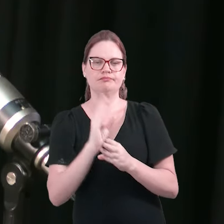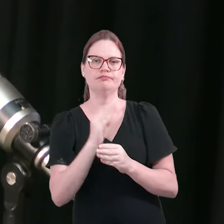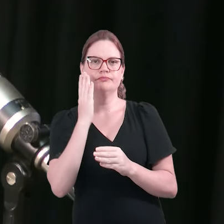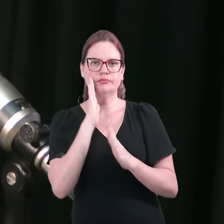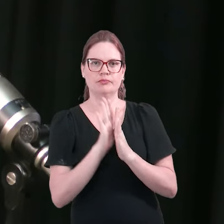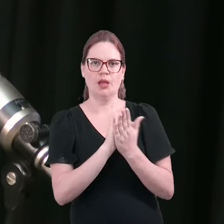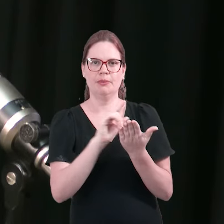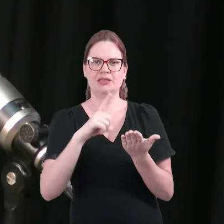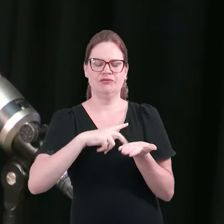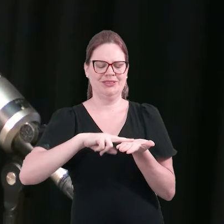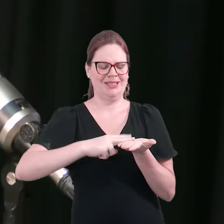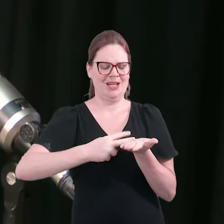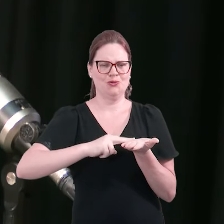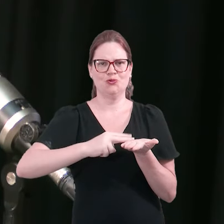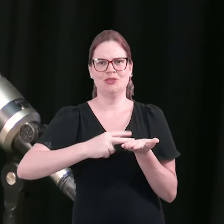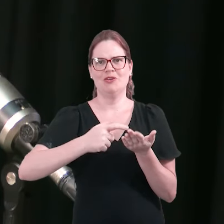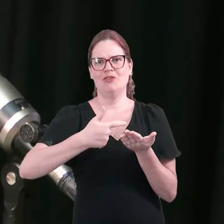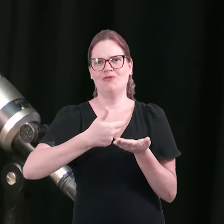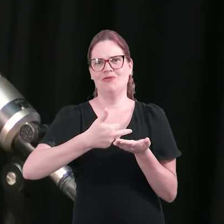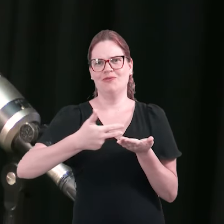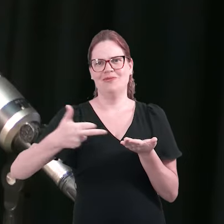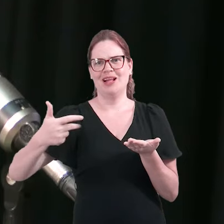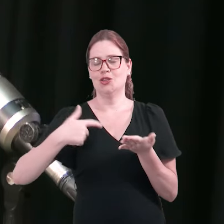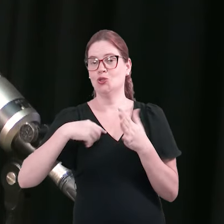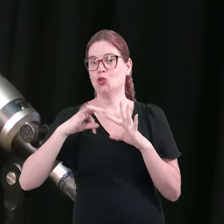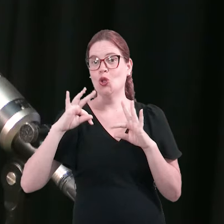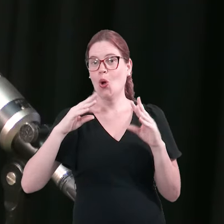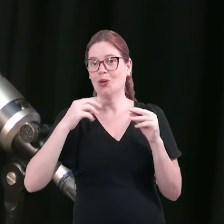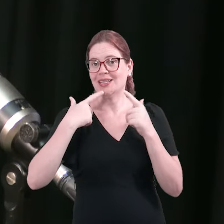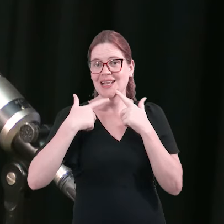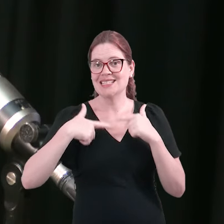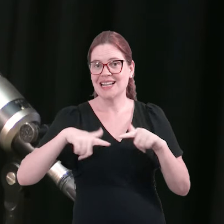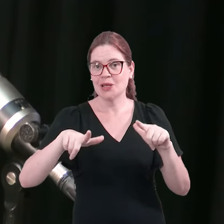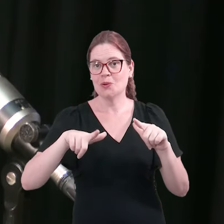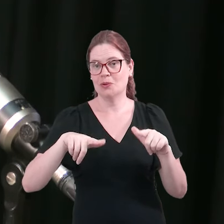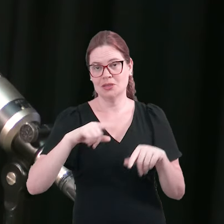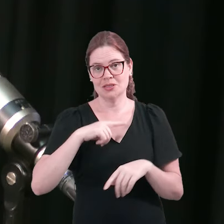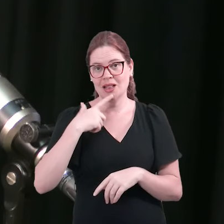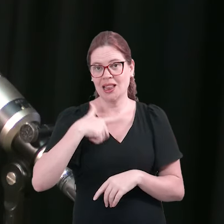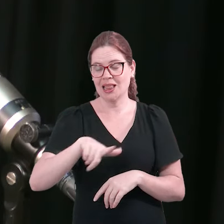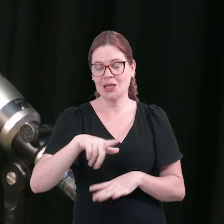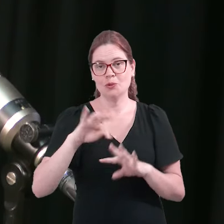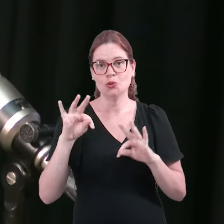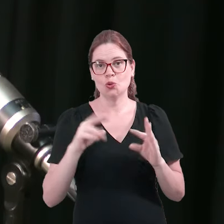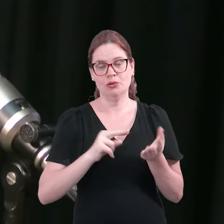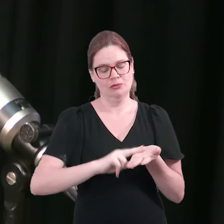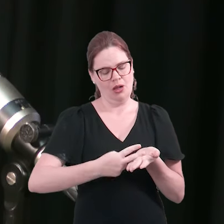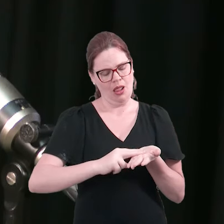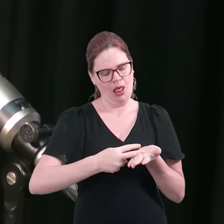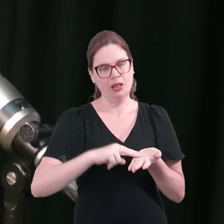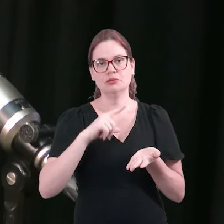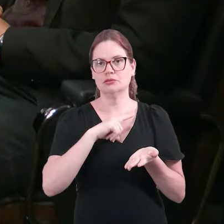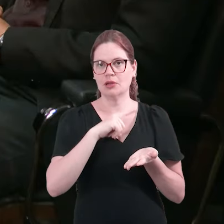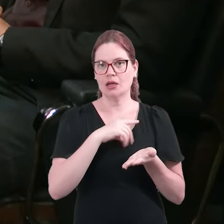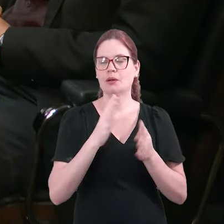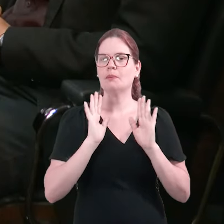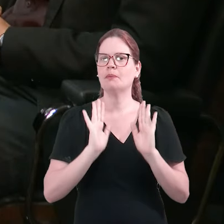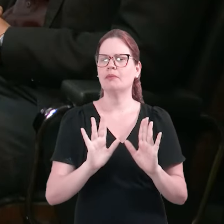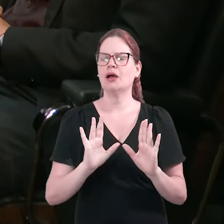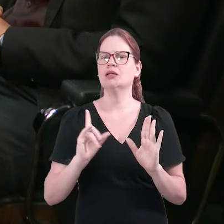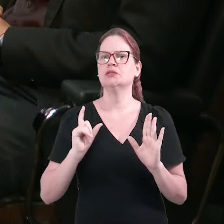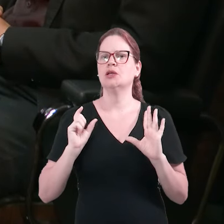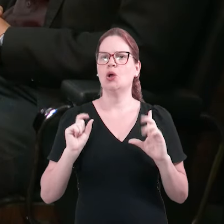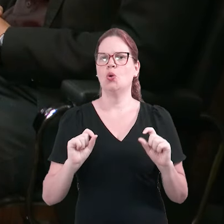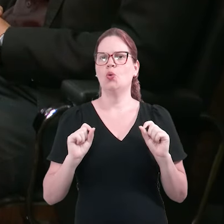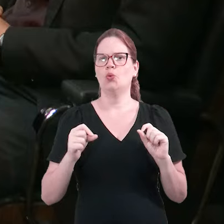mais traduções, né, para diversos idiomas, se não todos os idiomas, com certeza todos os idiomas, mas o que de